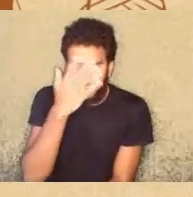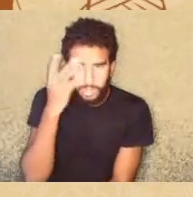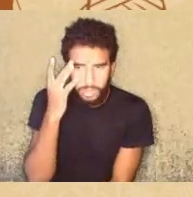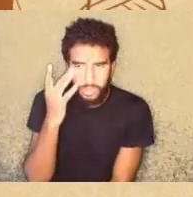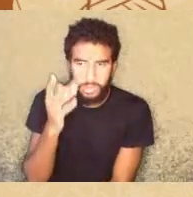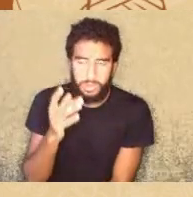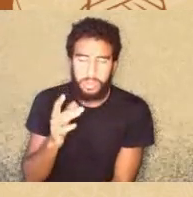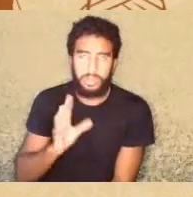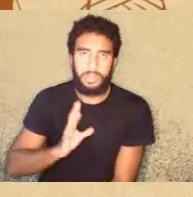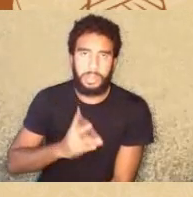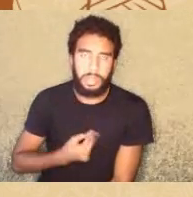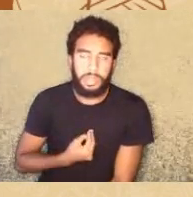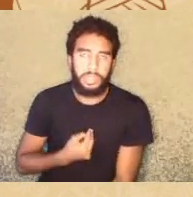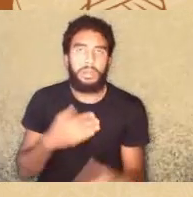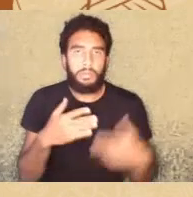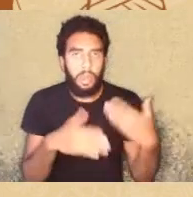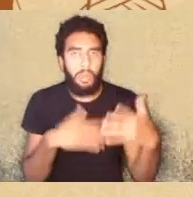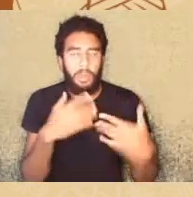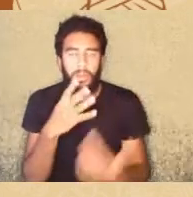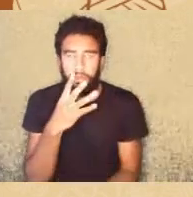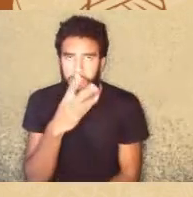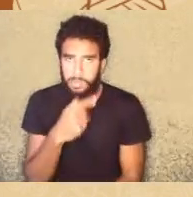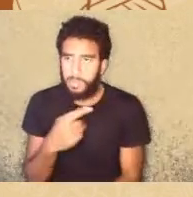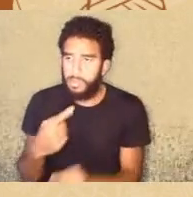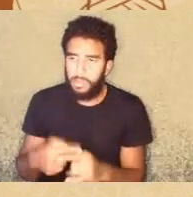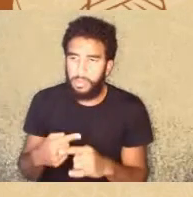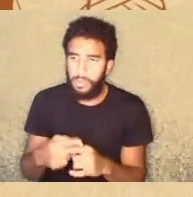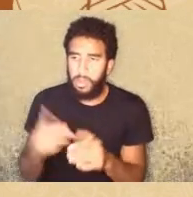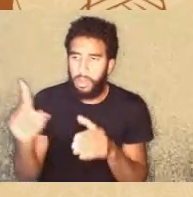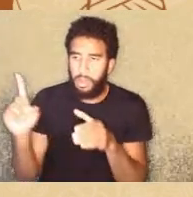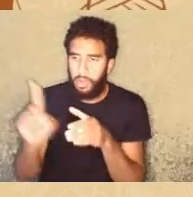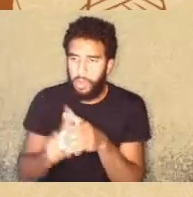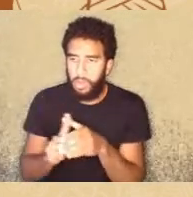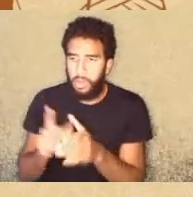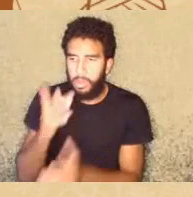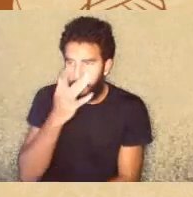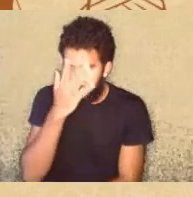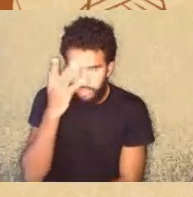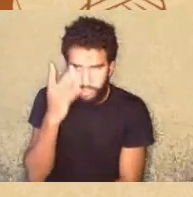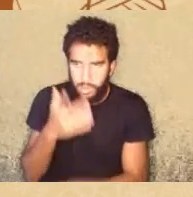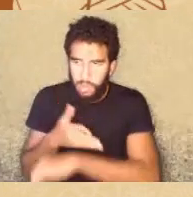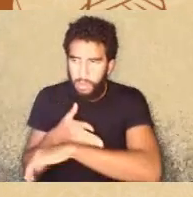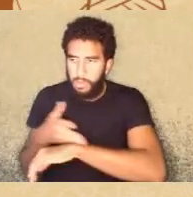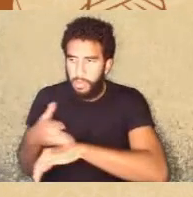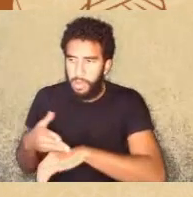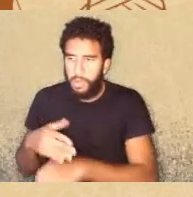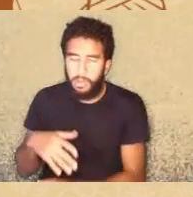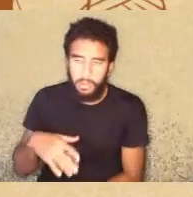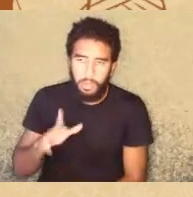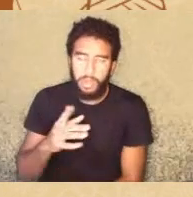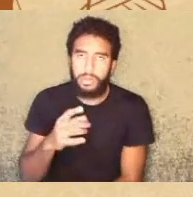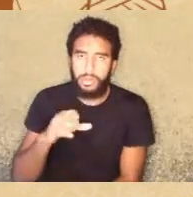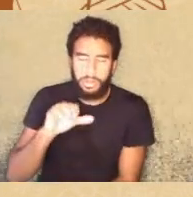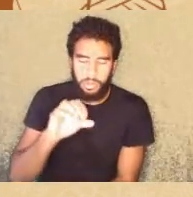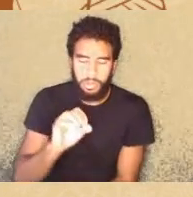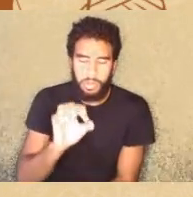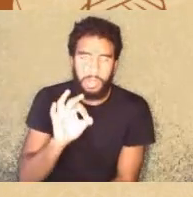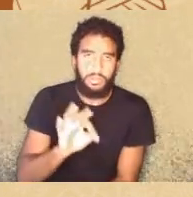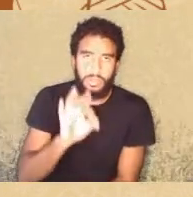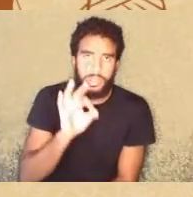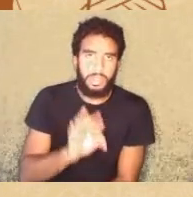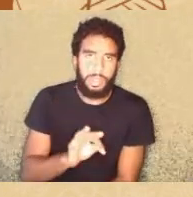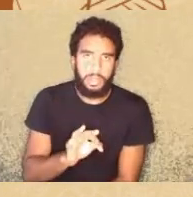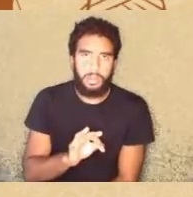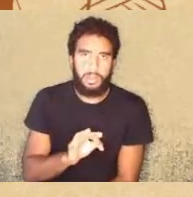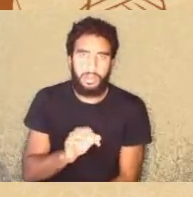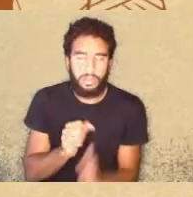tempo. Porque a cota para pessoas brancas foi de mais de 90% durante alguns séculos, né?